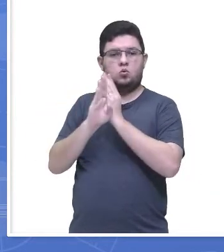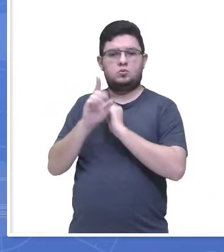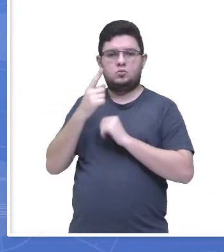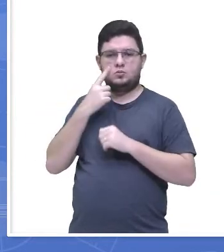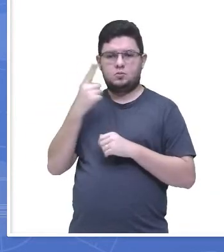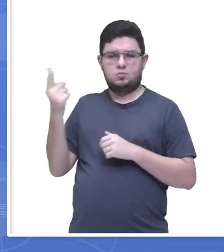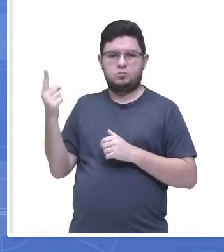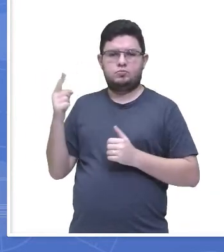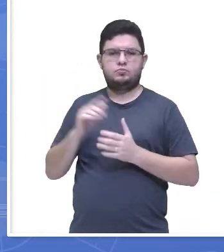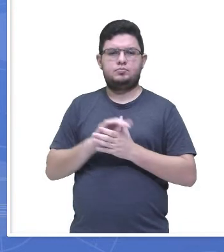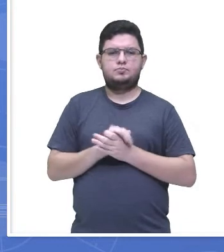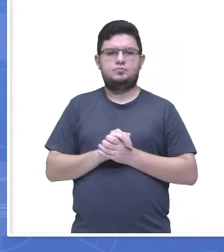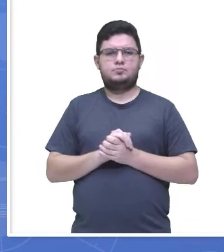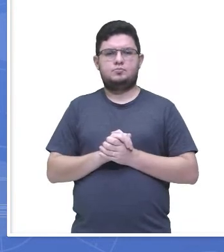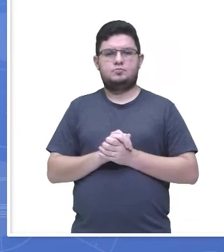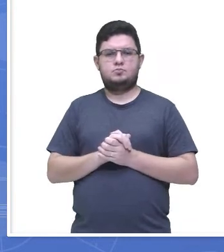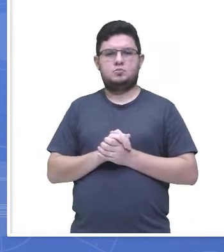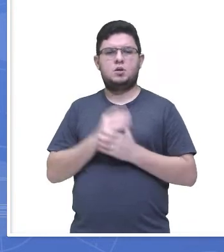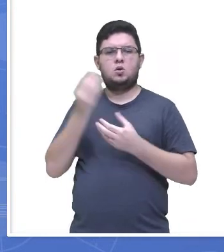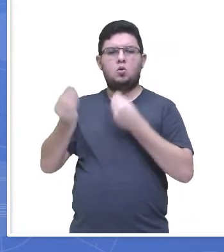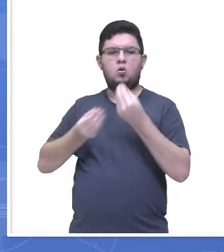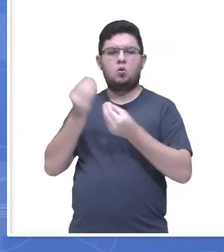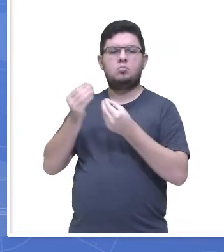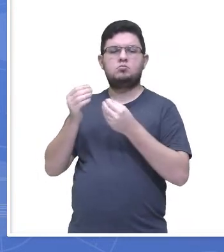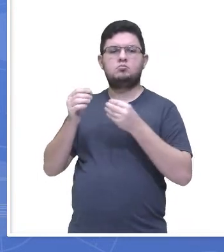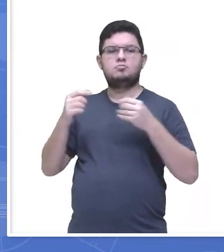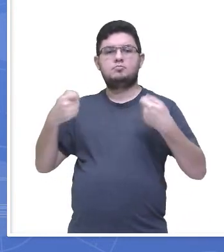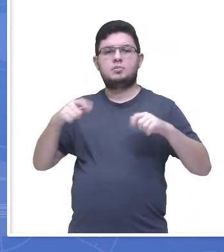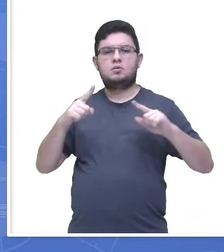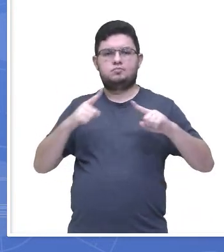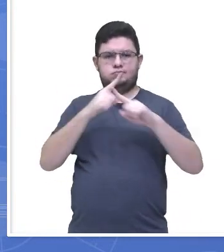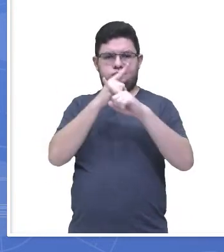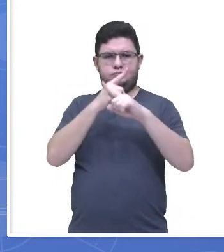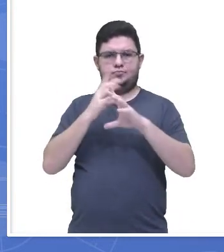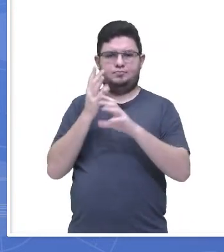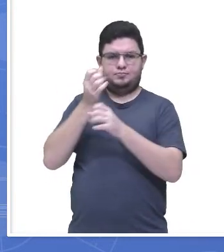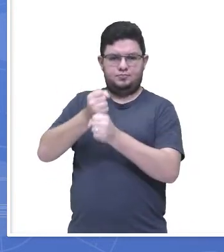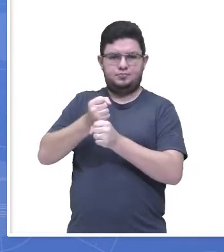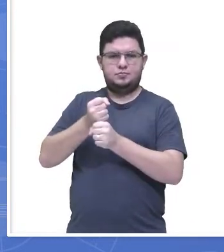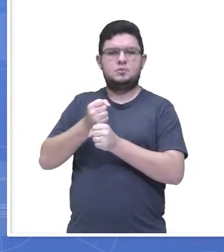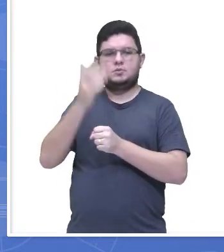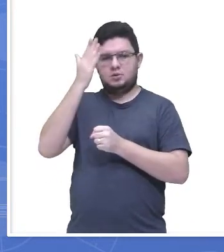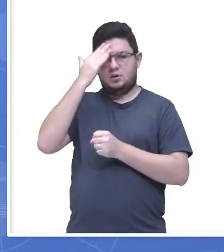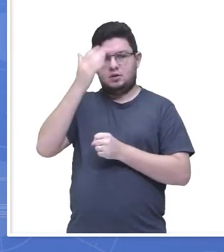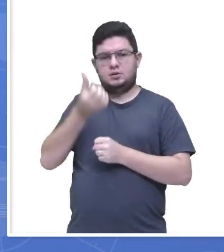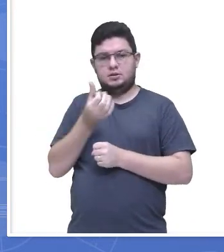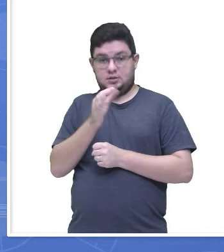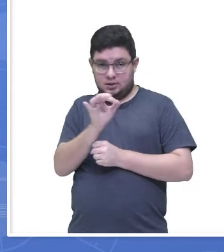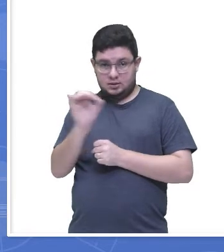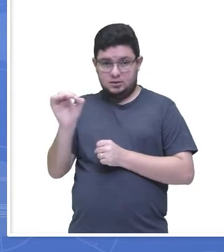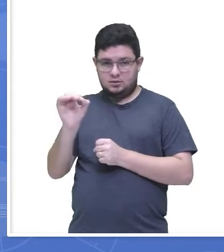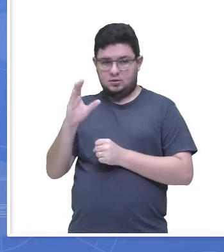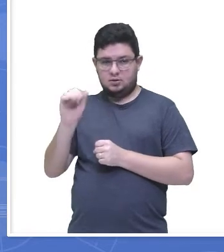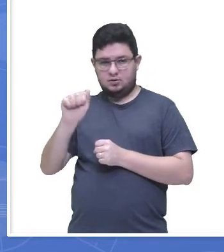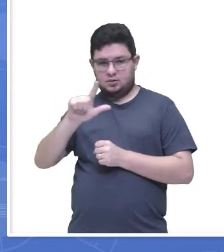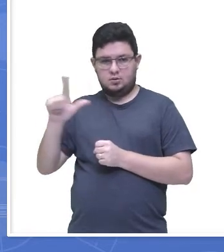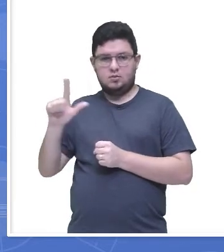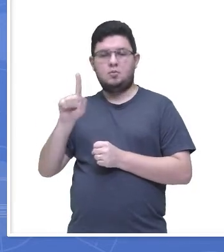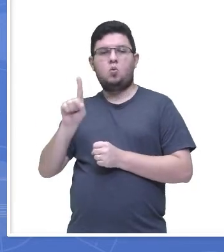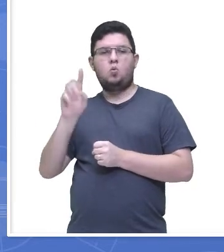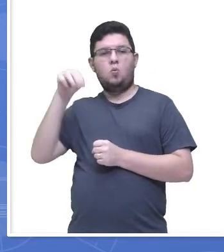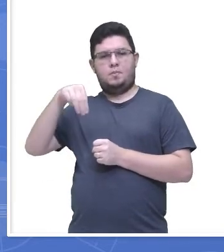ingerir bastante líquido, tá? Para repor essa água que foi eliminada depois de tomar o álcool, tá bom? Então essa foi a nossa